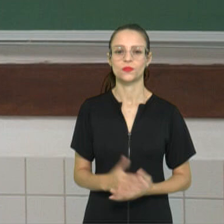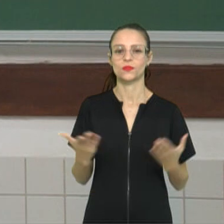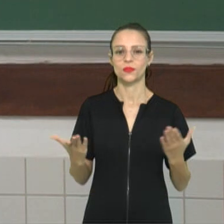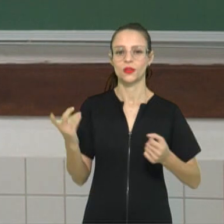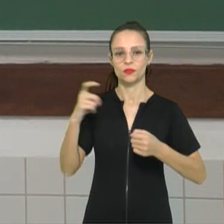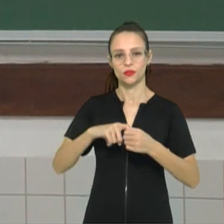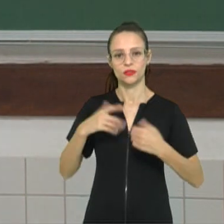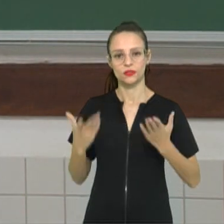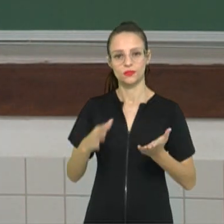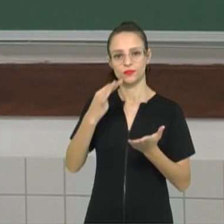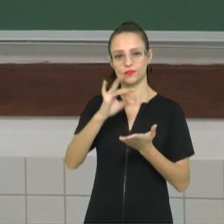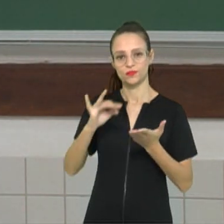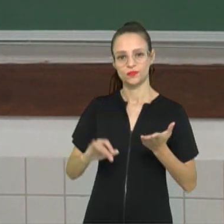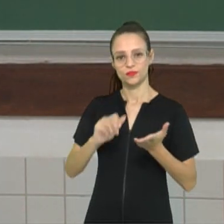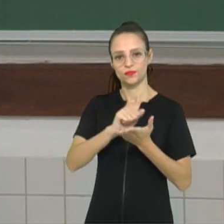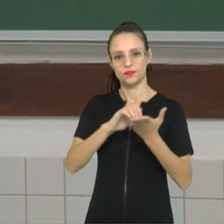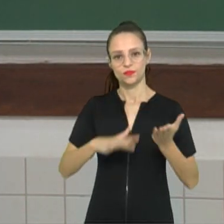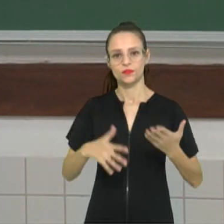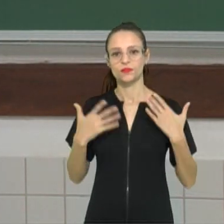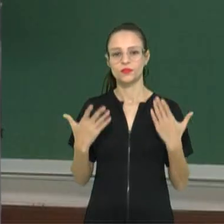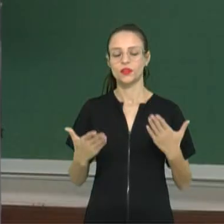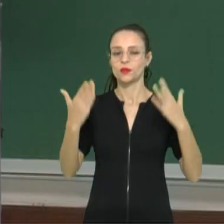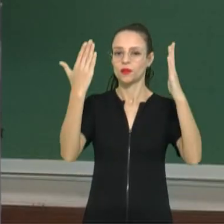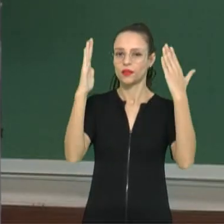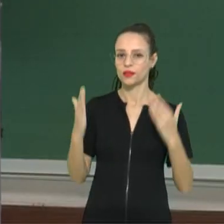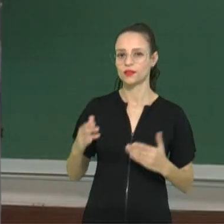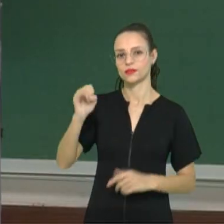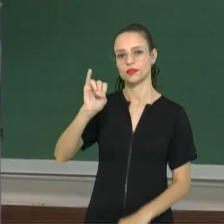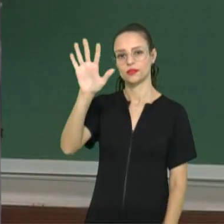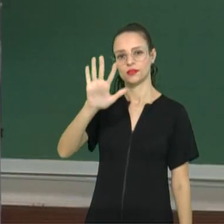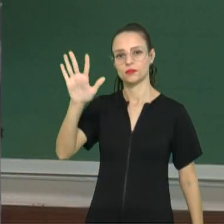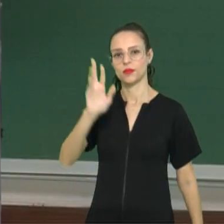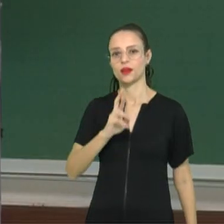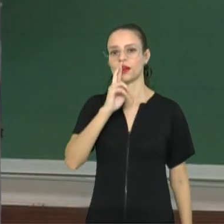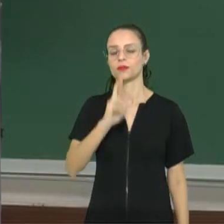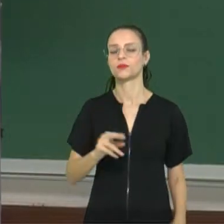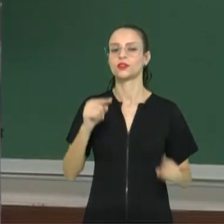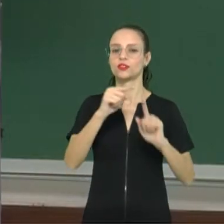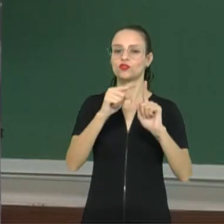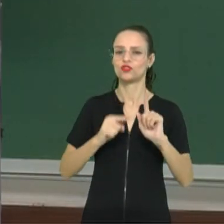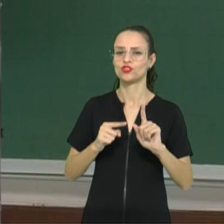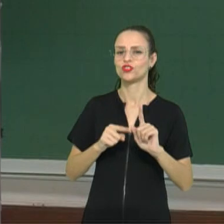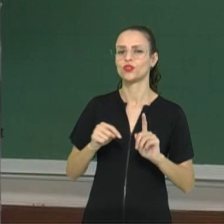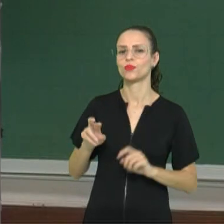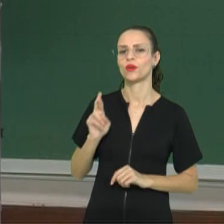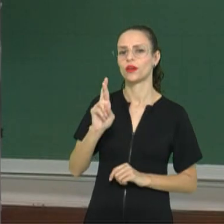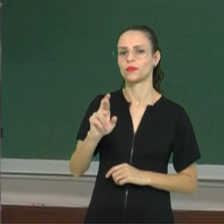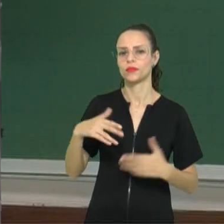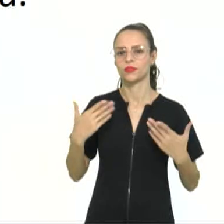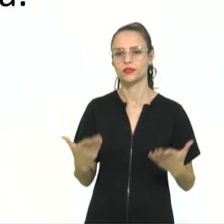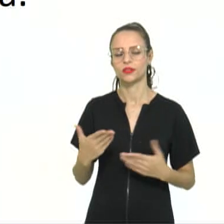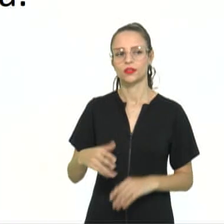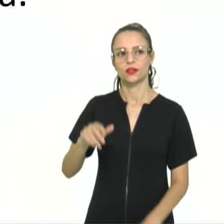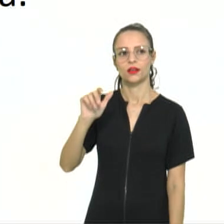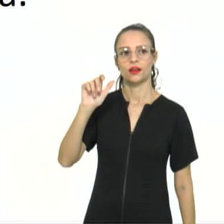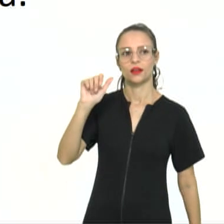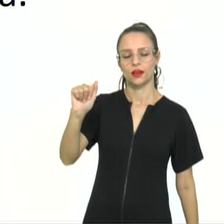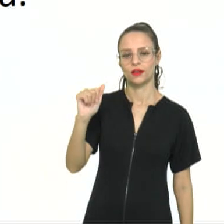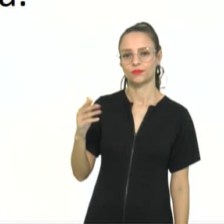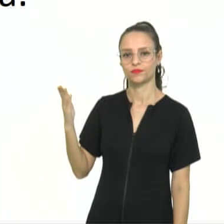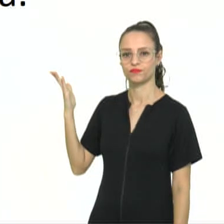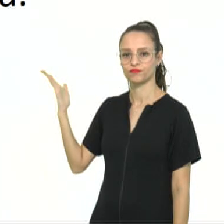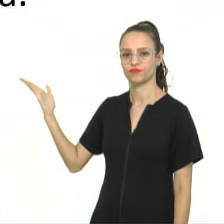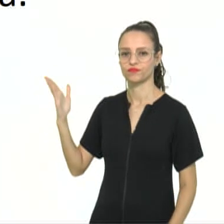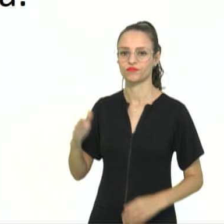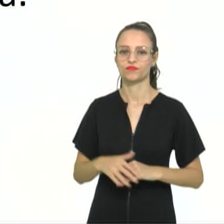Voltando então, galera, para a correção do exercício, que era analisar a imagem e colocar, né, que estilo ele representa. Então, a resposta correta, letra A, louva